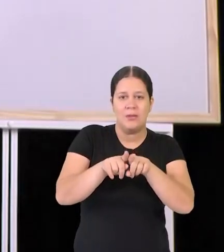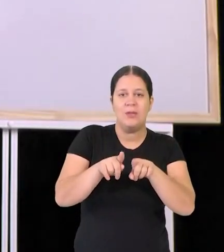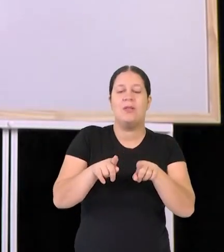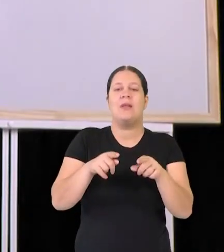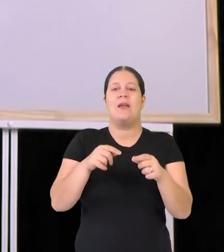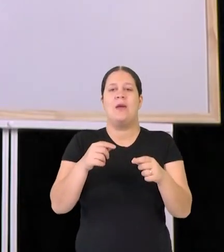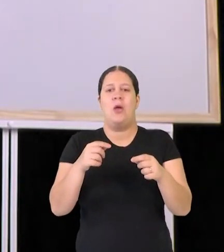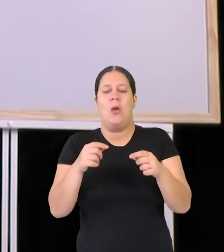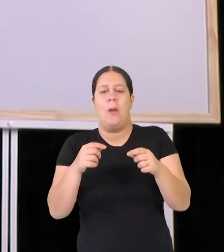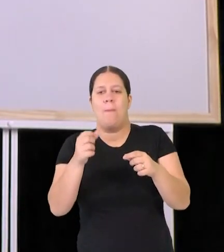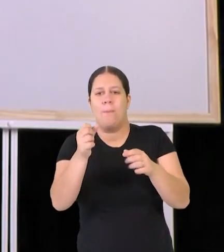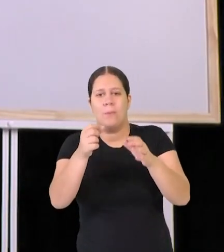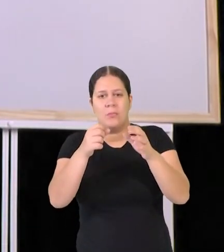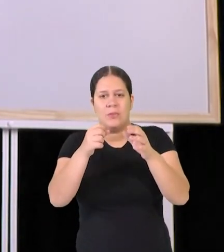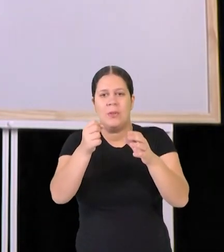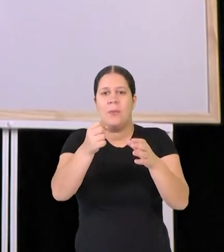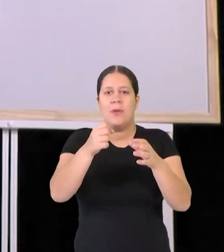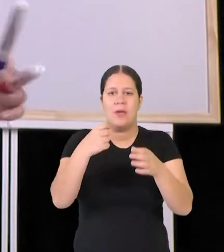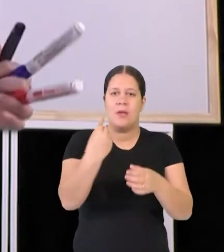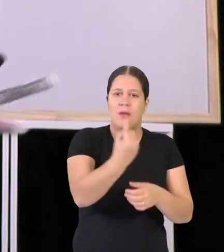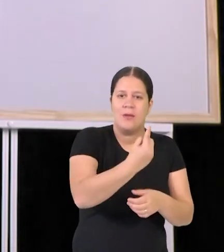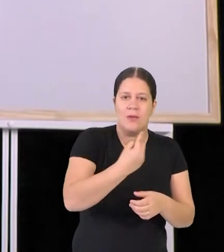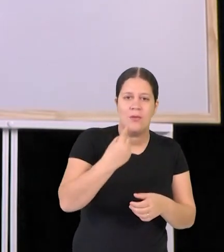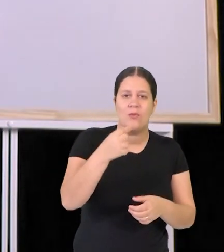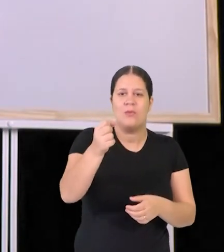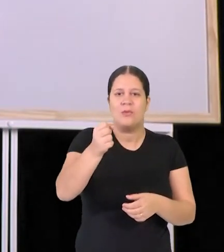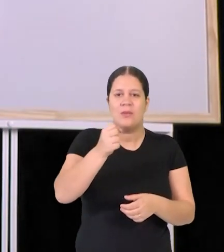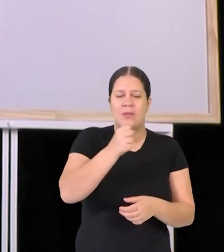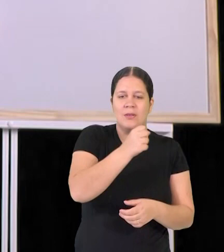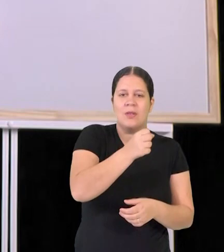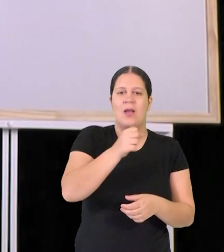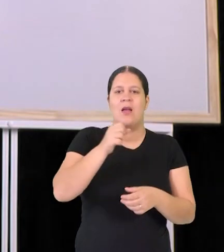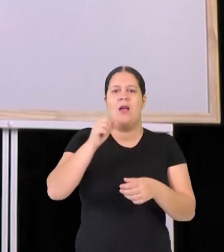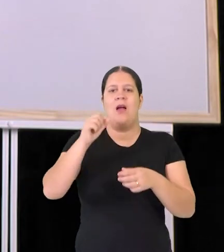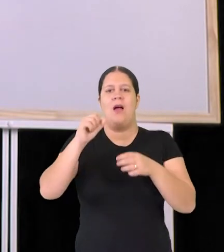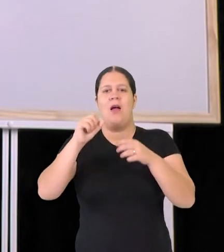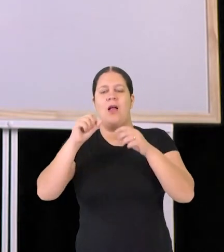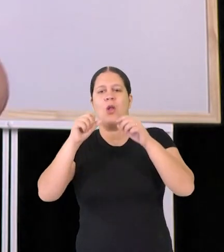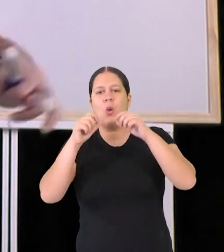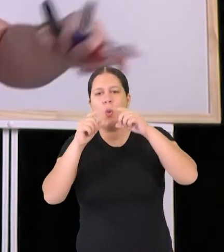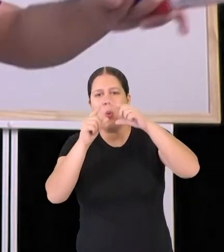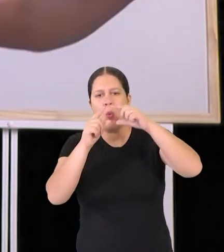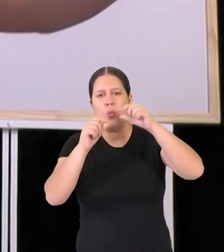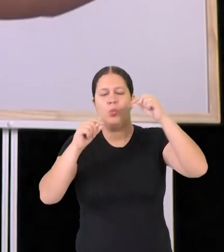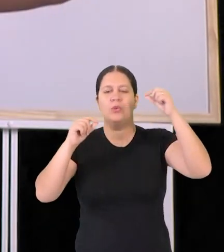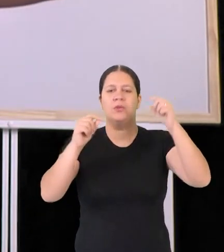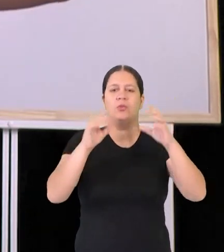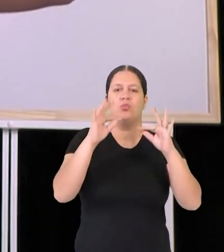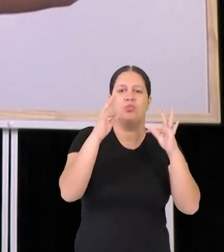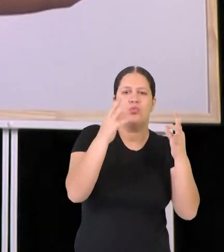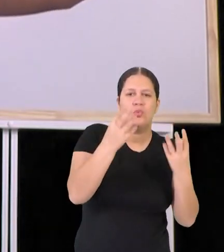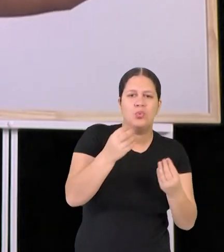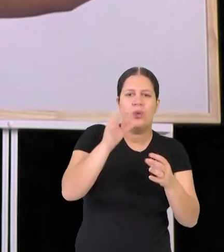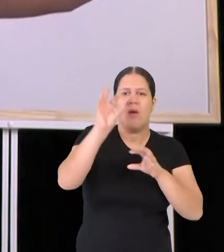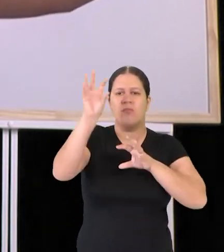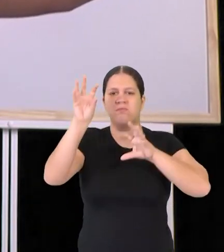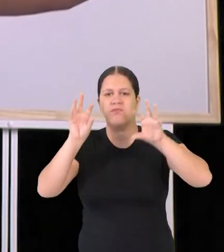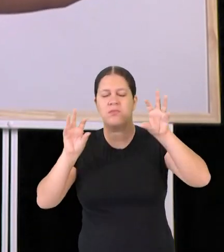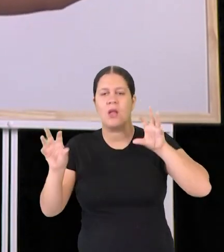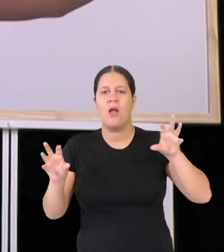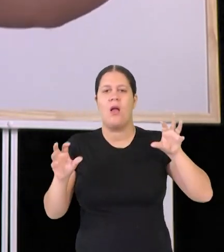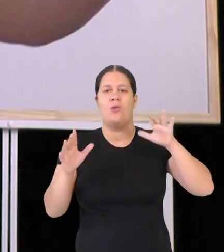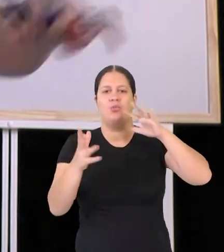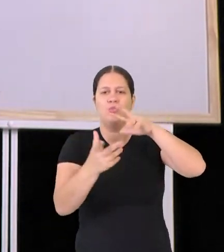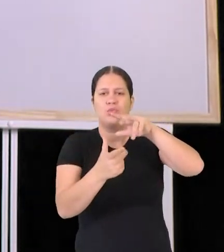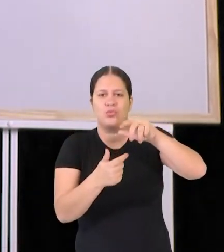esquentar comida, certo? É o infravermelho, são as luzes que a gente consegue enxergar, beleza? Então tudo isso está se espalhando pelo